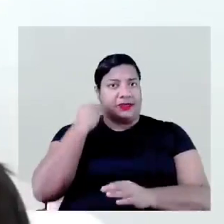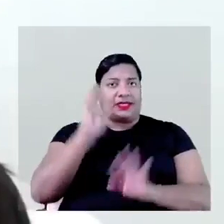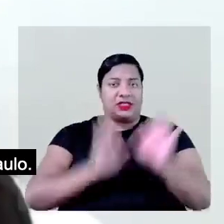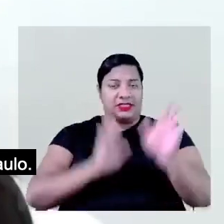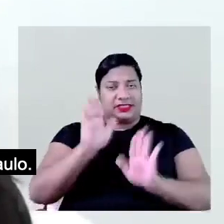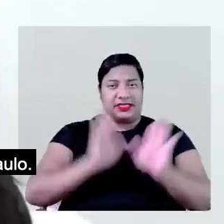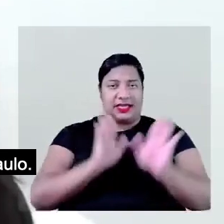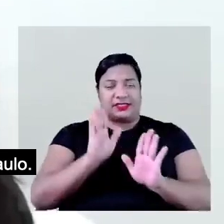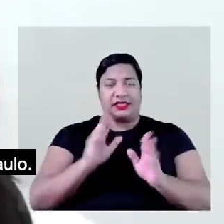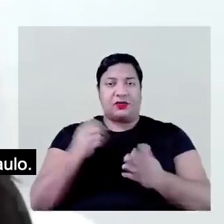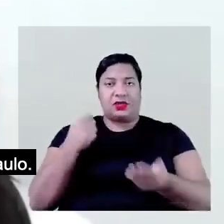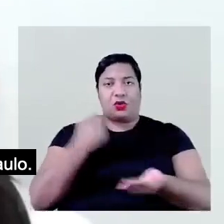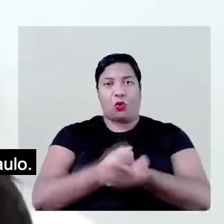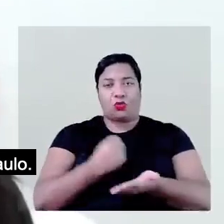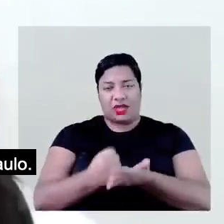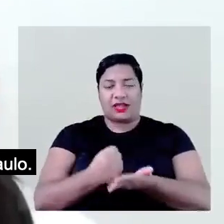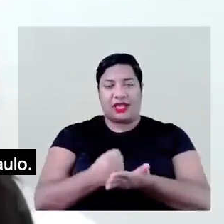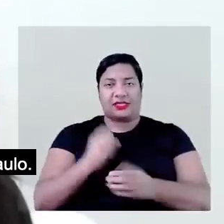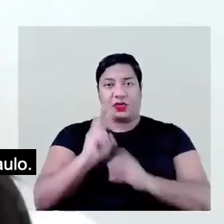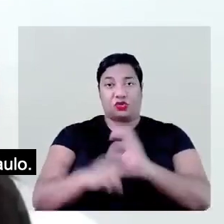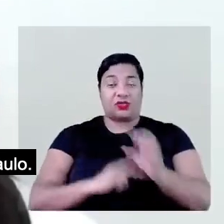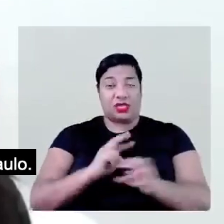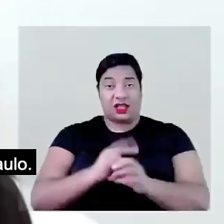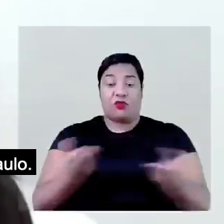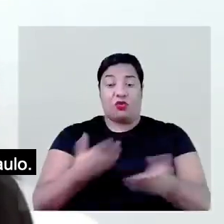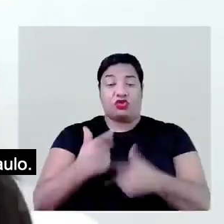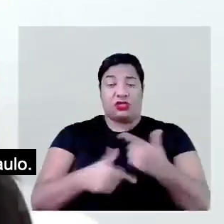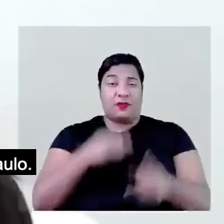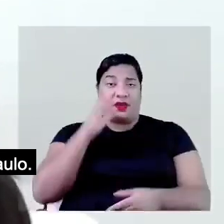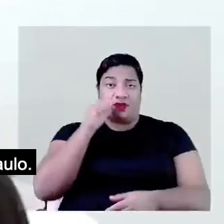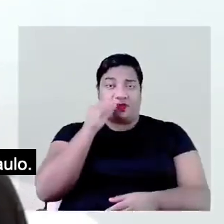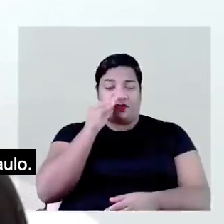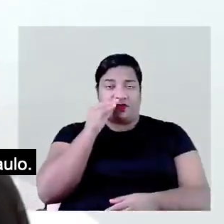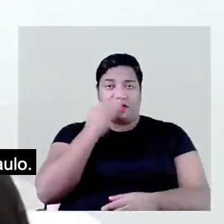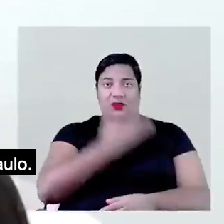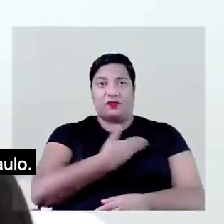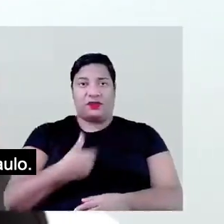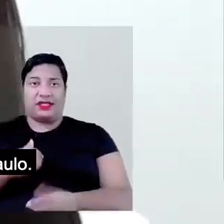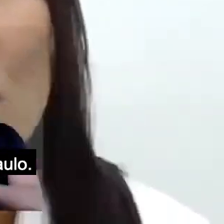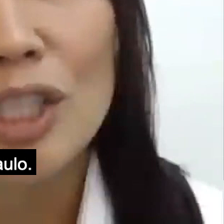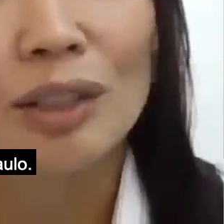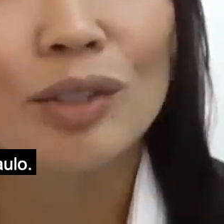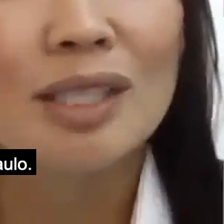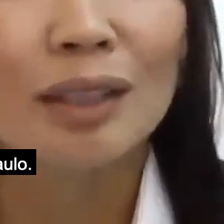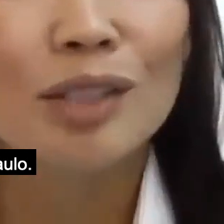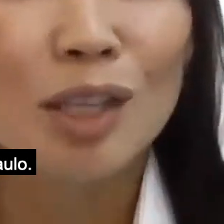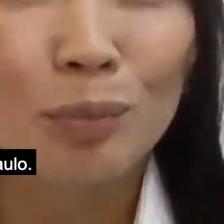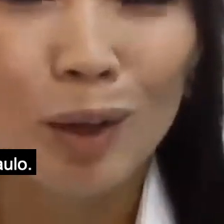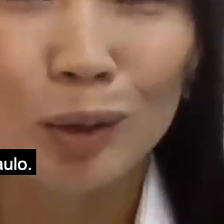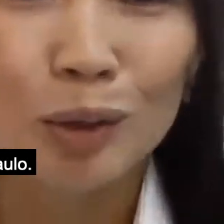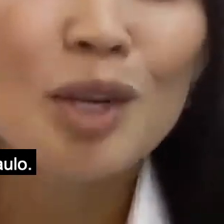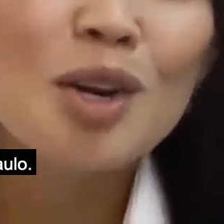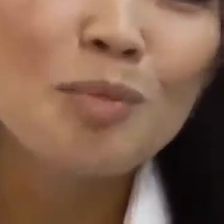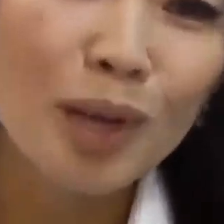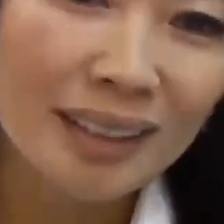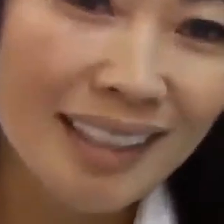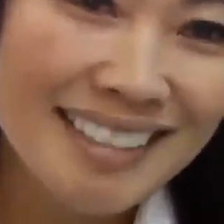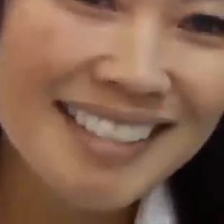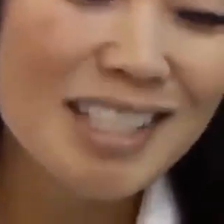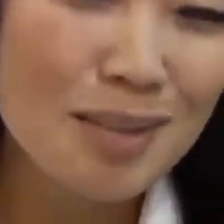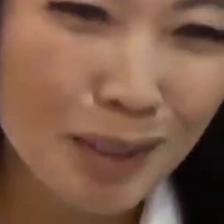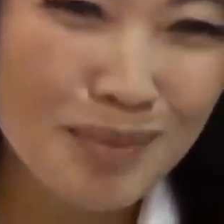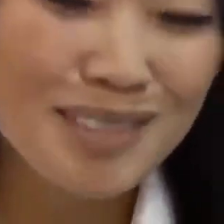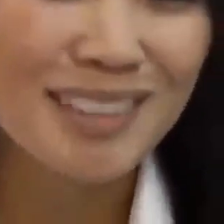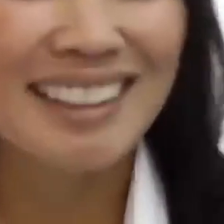sustentáveis. Atualmente é servidora pública na Secretaria de Meio Ambiente, Infraestrutura e Logística do Estado de São Paulo.